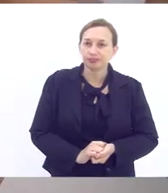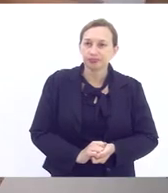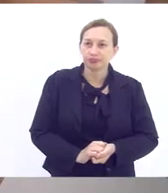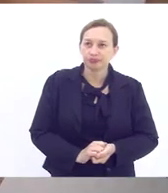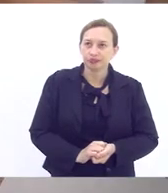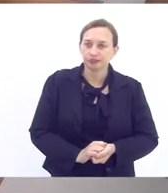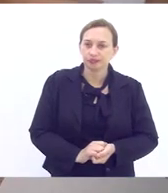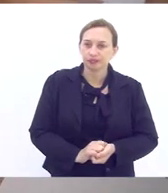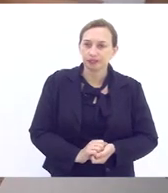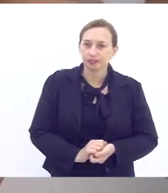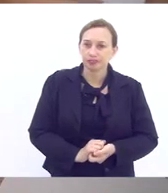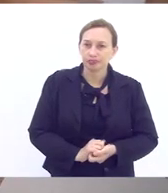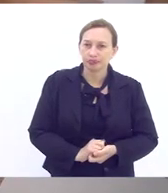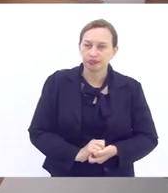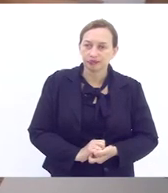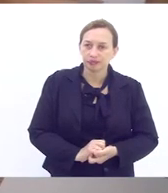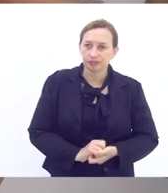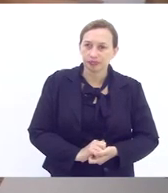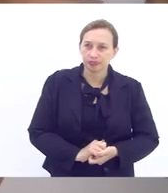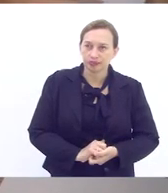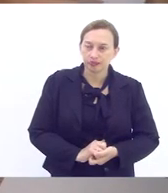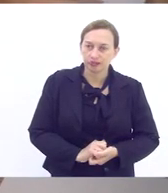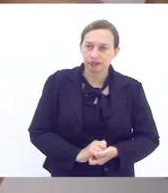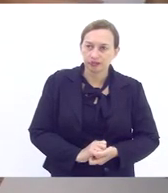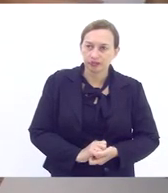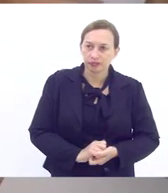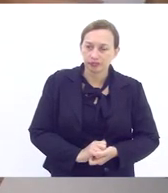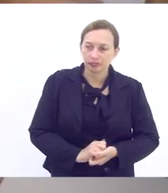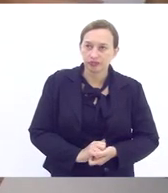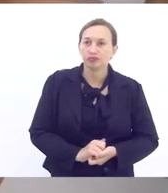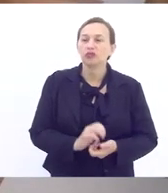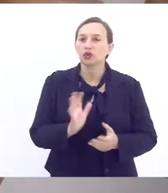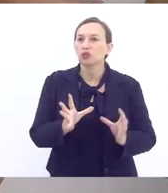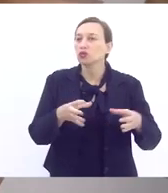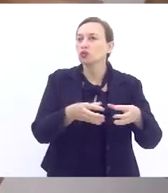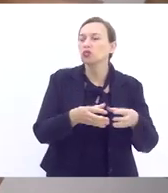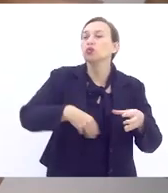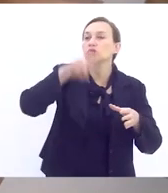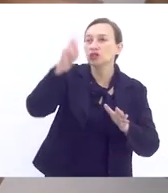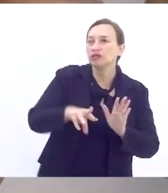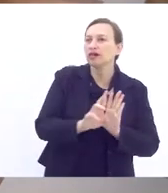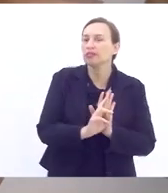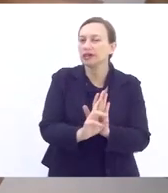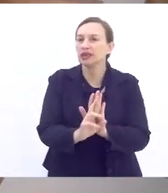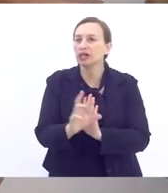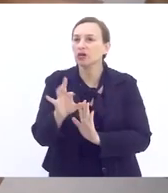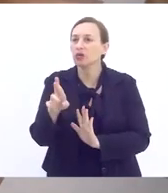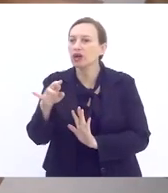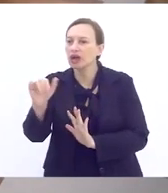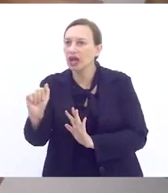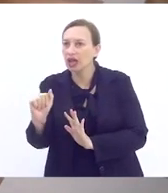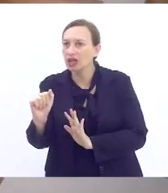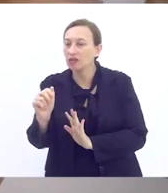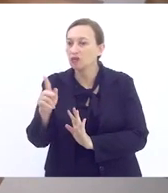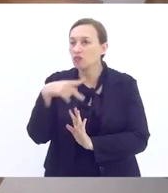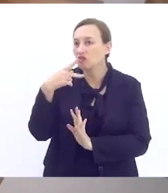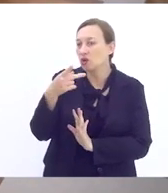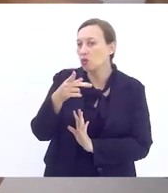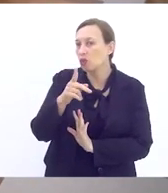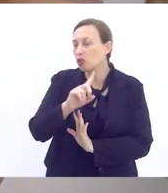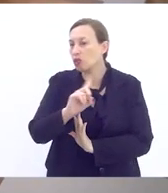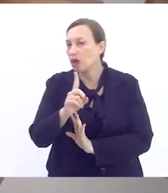a gente não sair daqui eu eu já no grupo Quem Vai representar o CREA ela não disse não nem sim